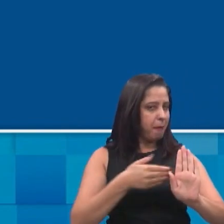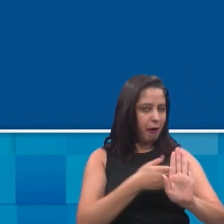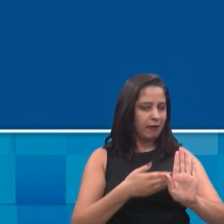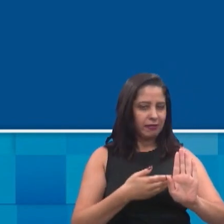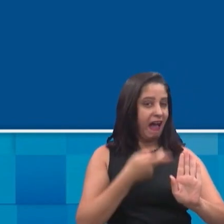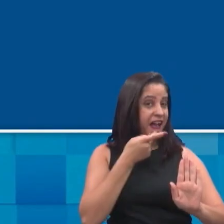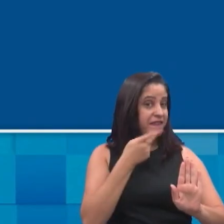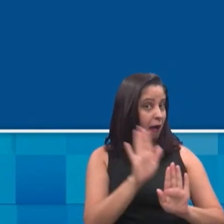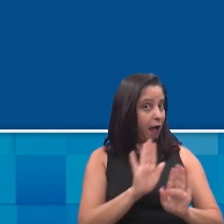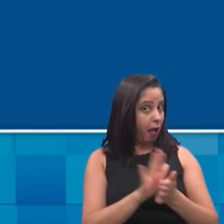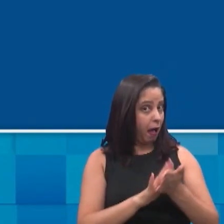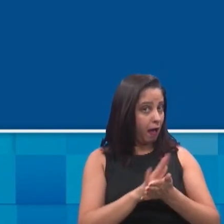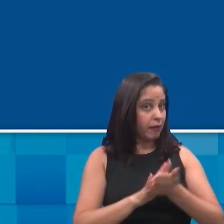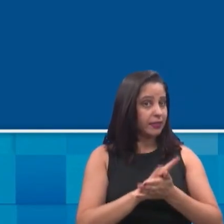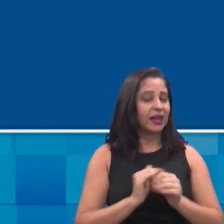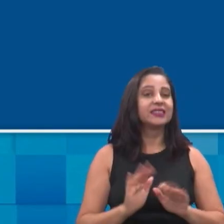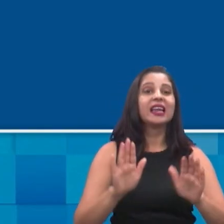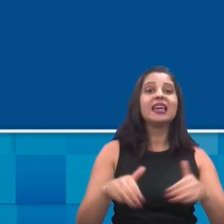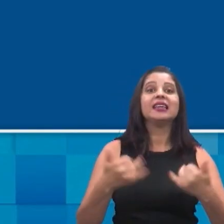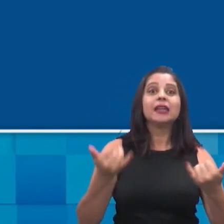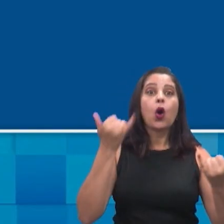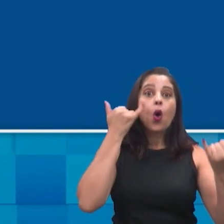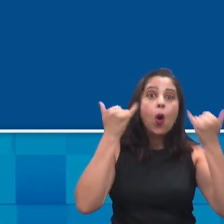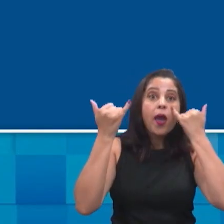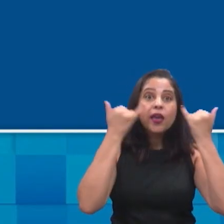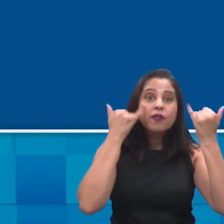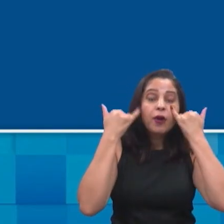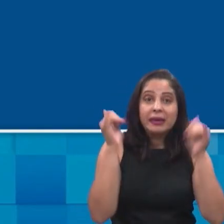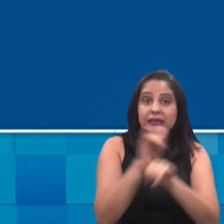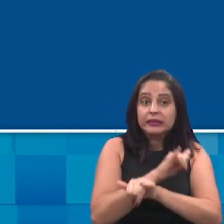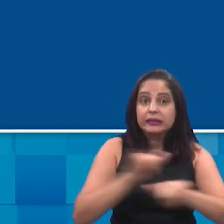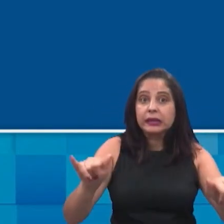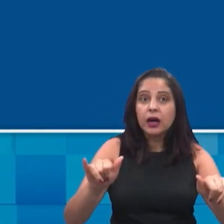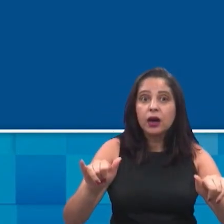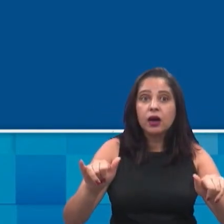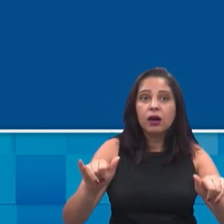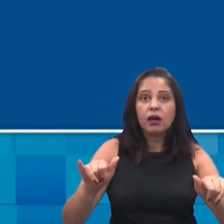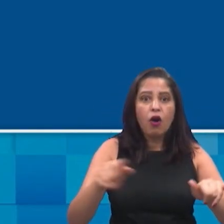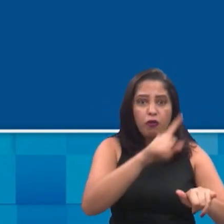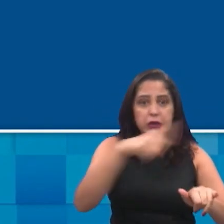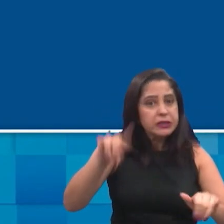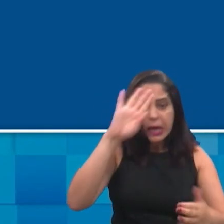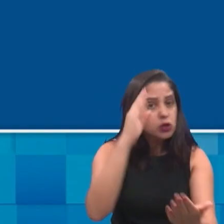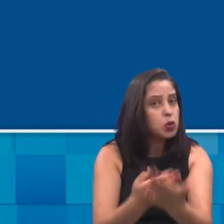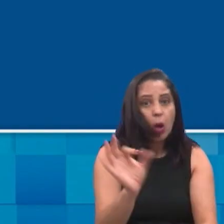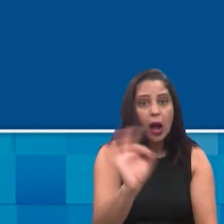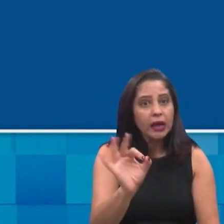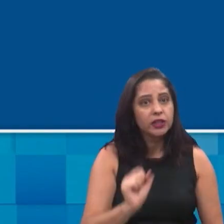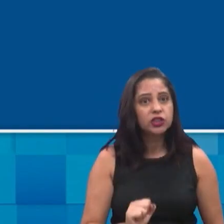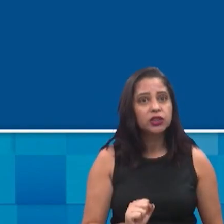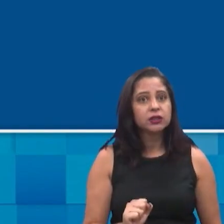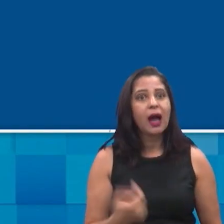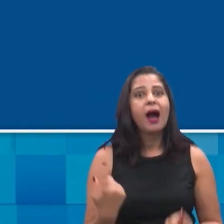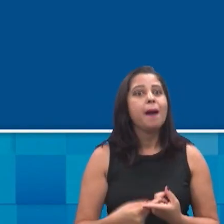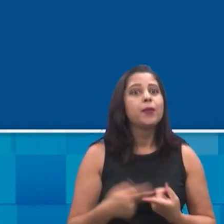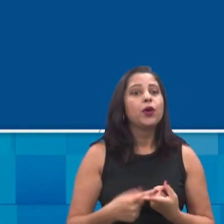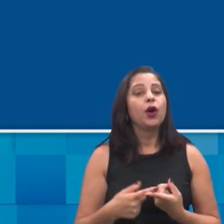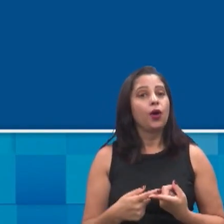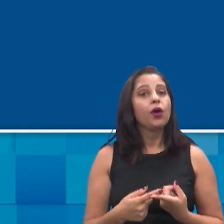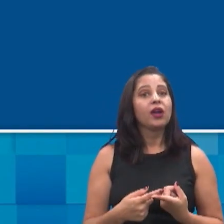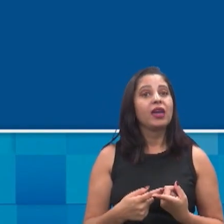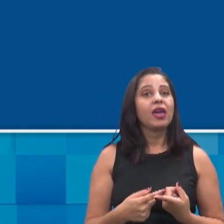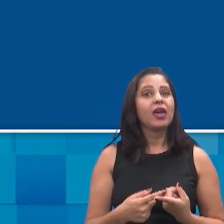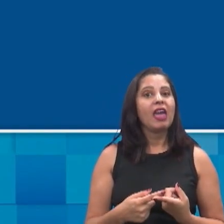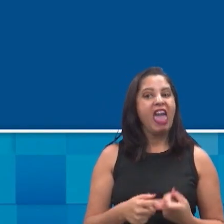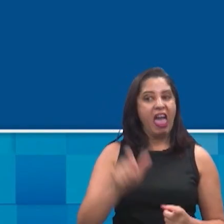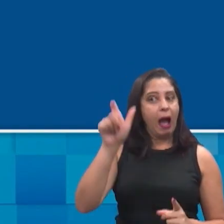Então, qualquer notícia que for noticiada por esse portal, não confie. Como confiar em uma notícia de alguém que se esconde por trás